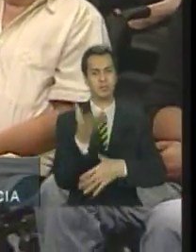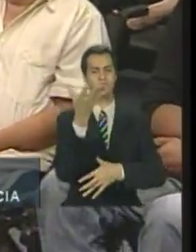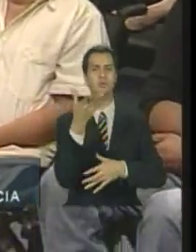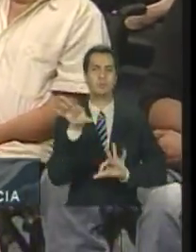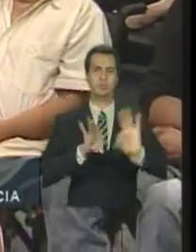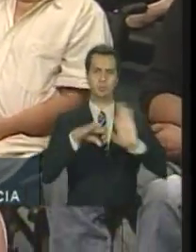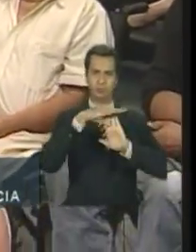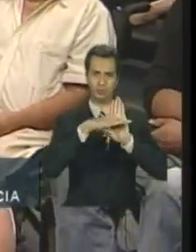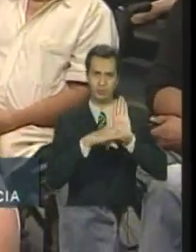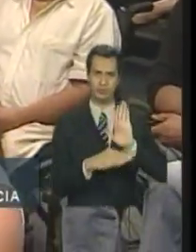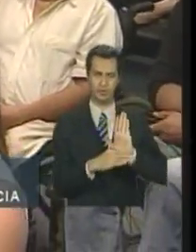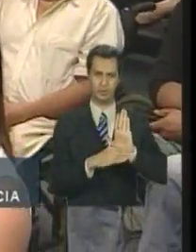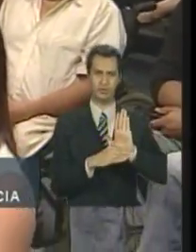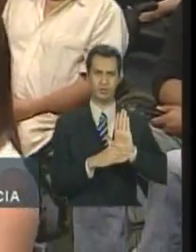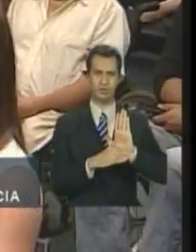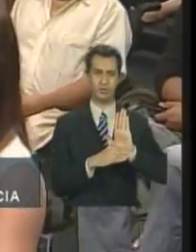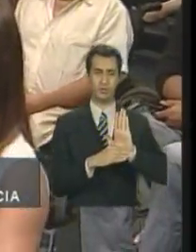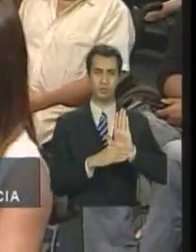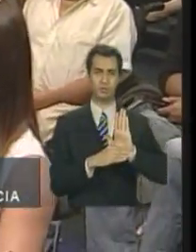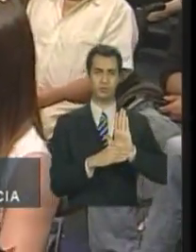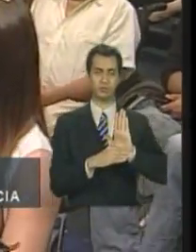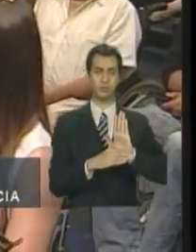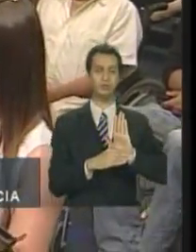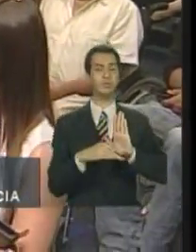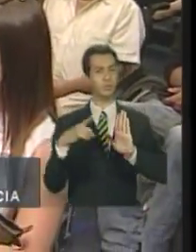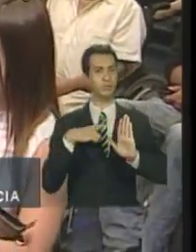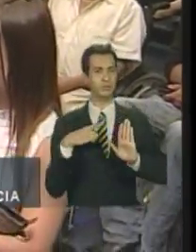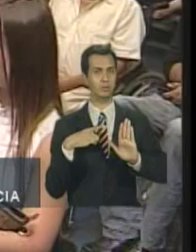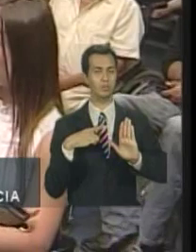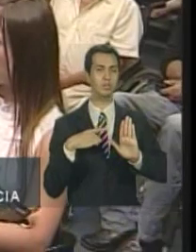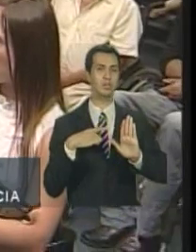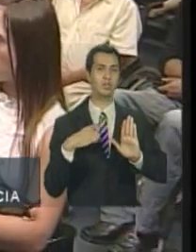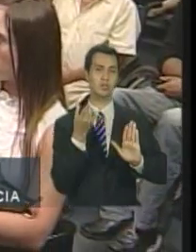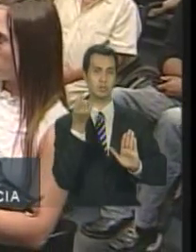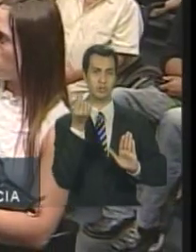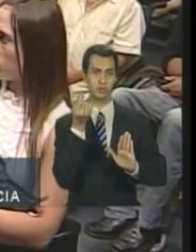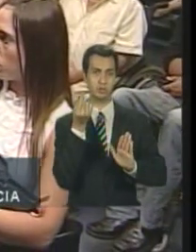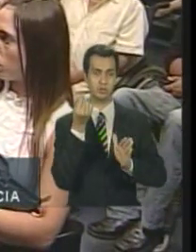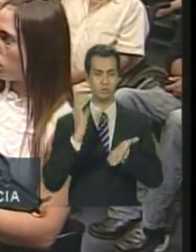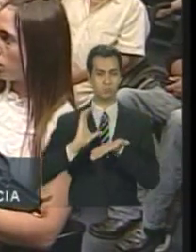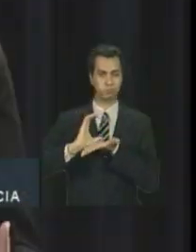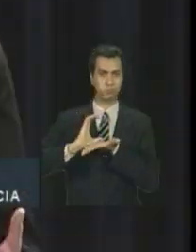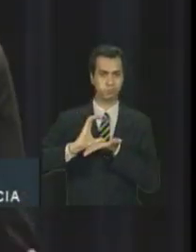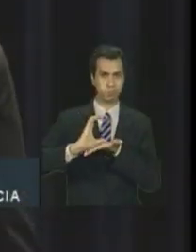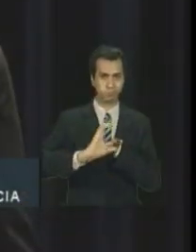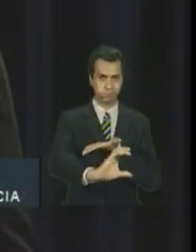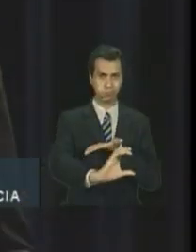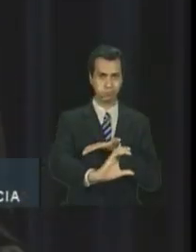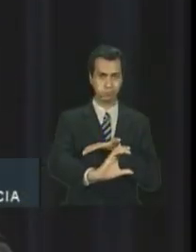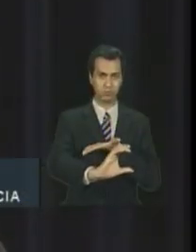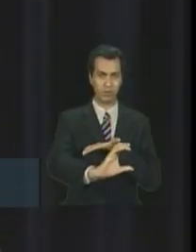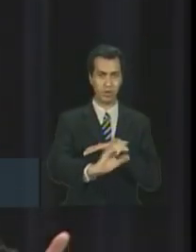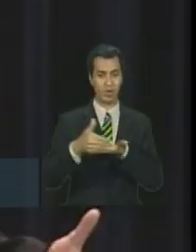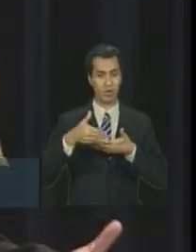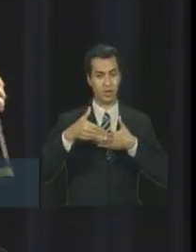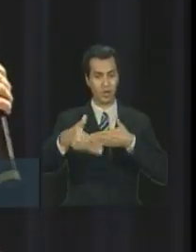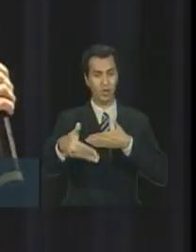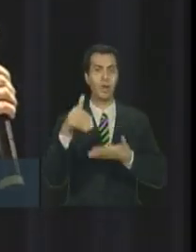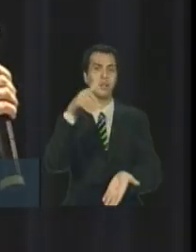âmbito geral conta com uma dotação orçamentária para o período de governo da nossa presidenta Dilma